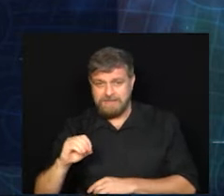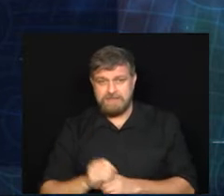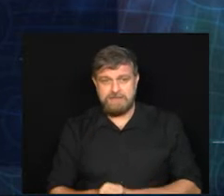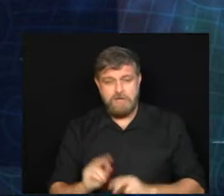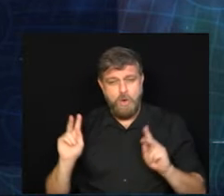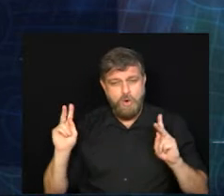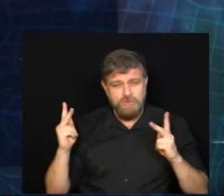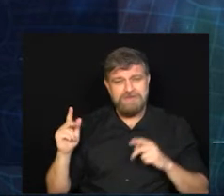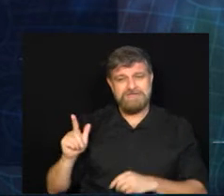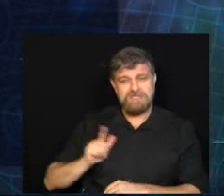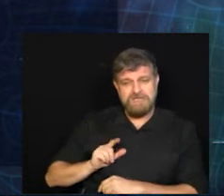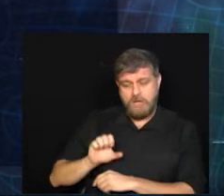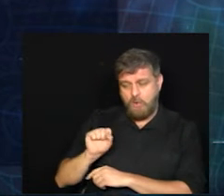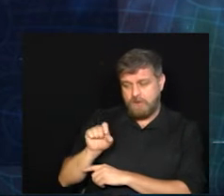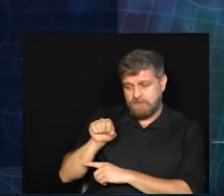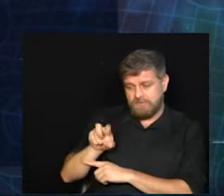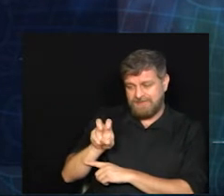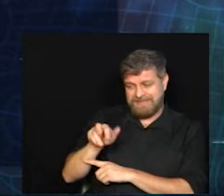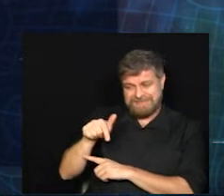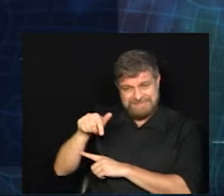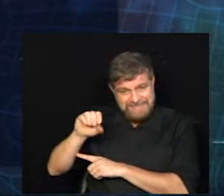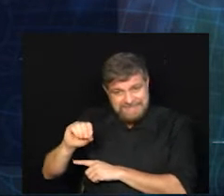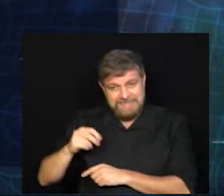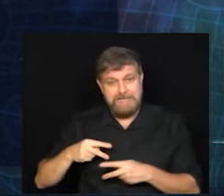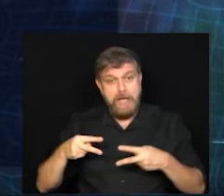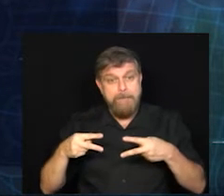Hortolândia 8.570, Paulínia